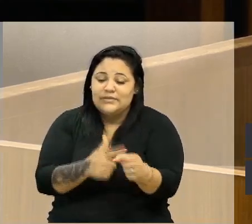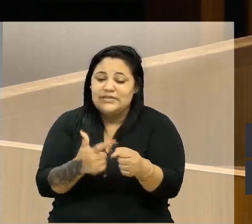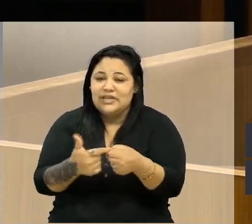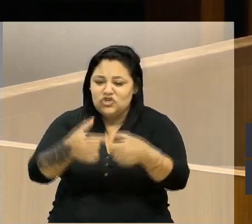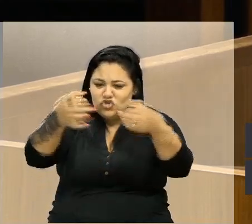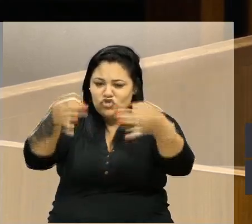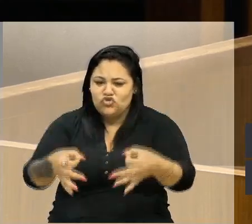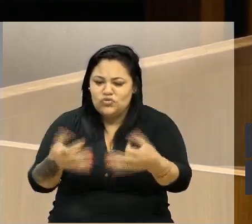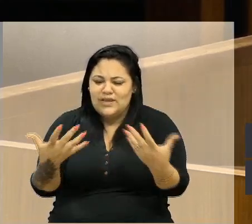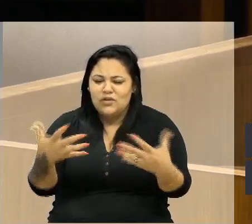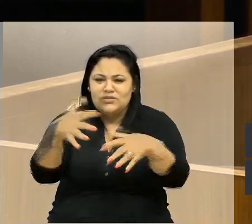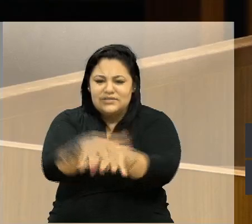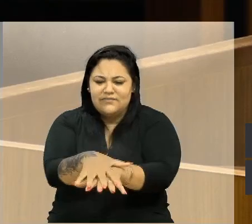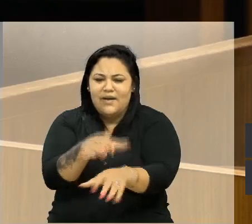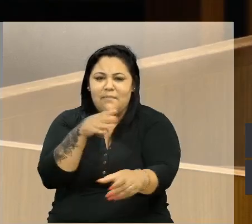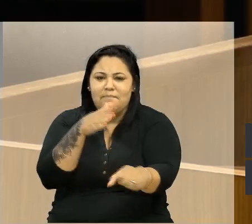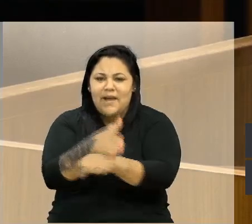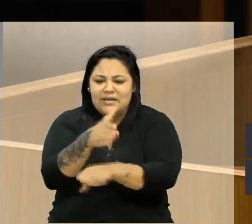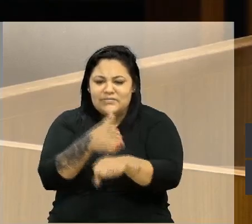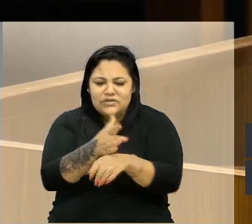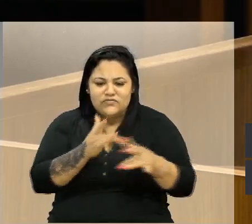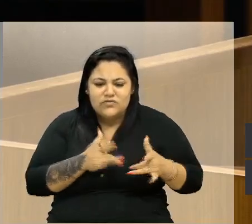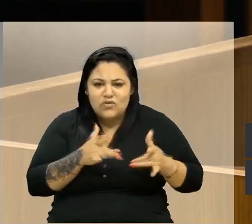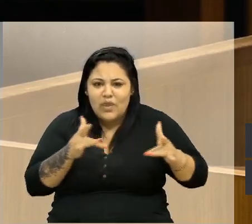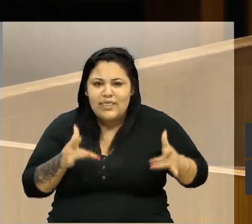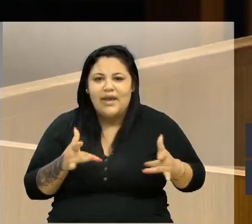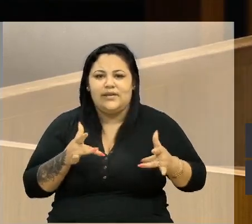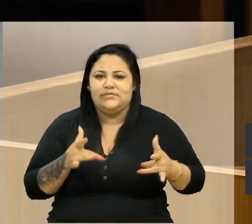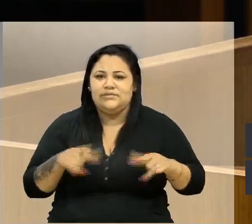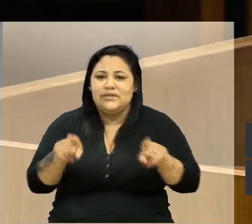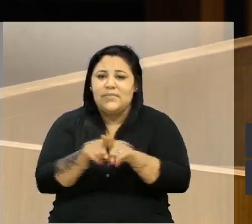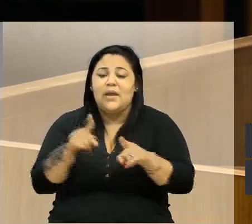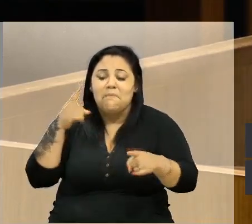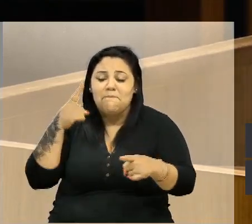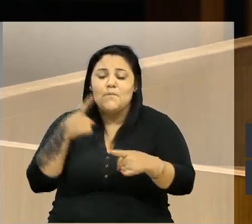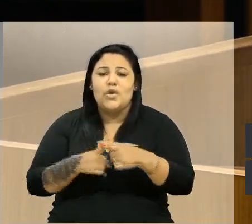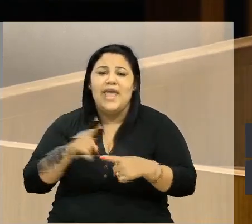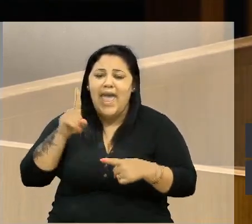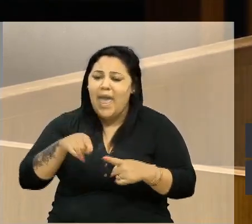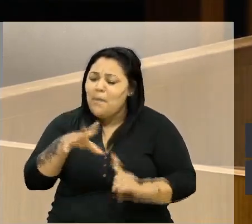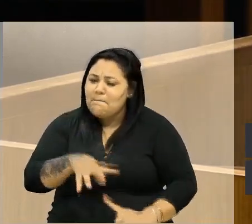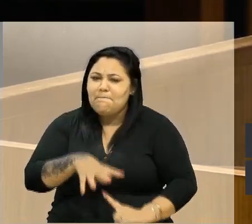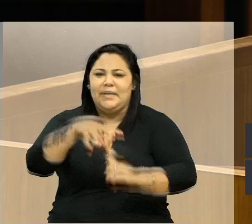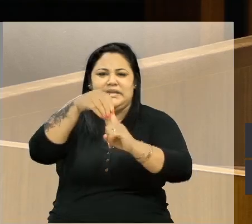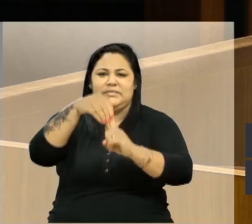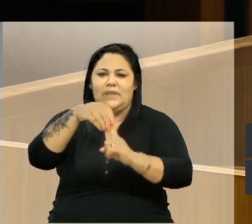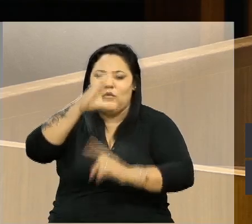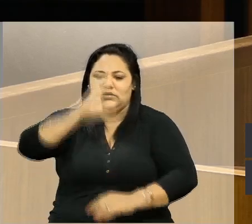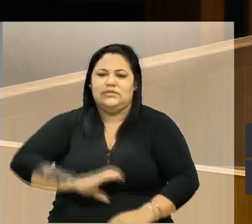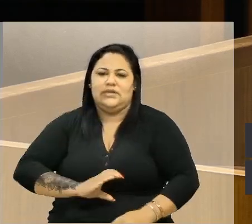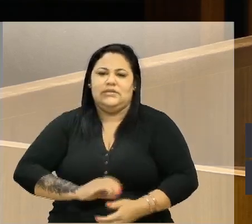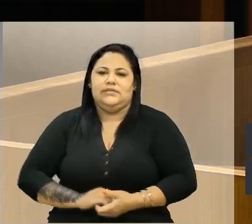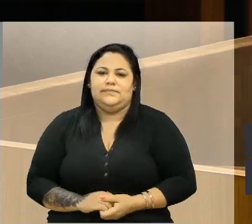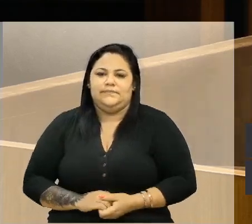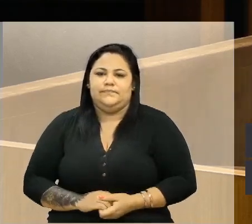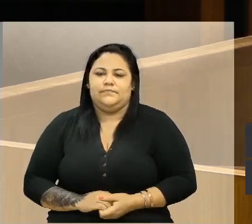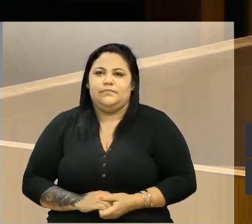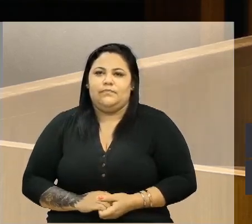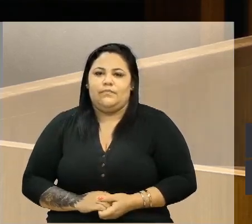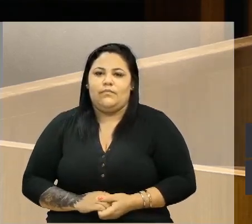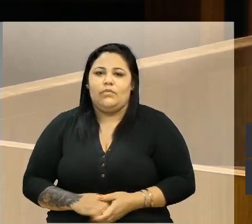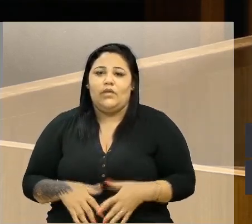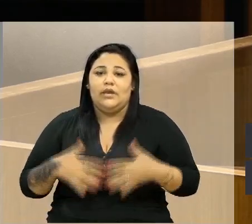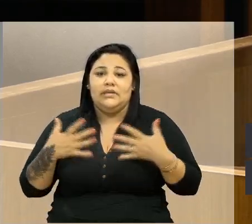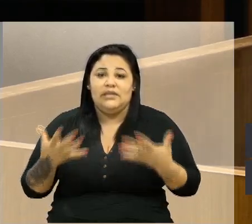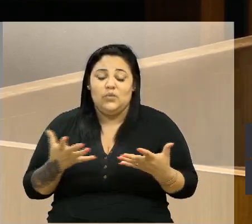inclusiva, participativa, solidária, porque isso é a essência da cidadania. Então, querer